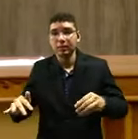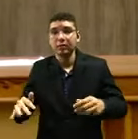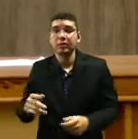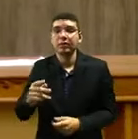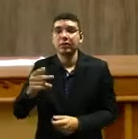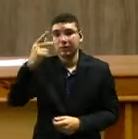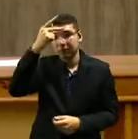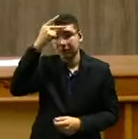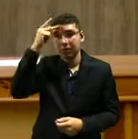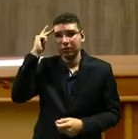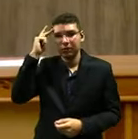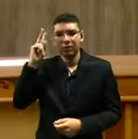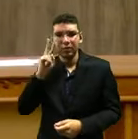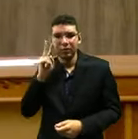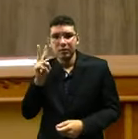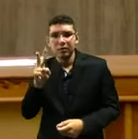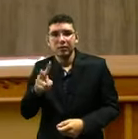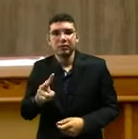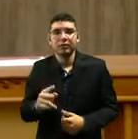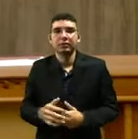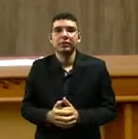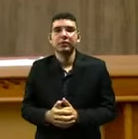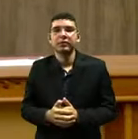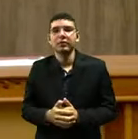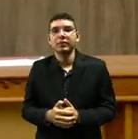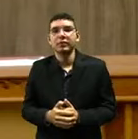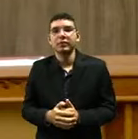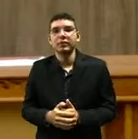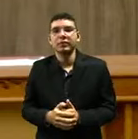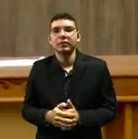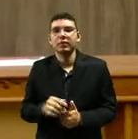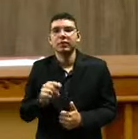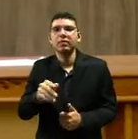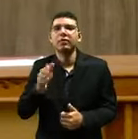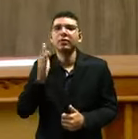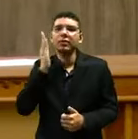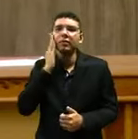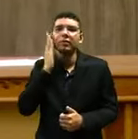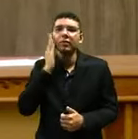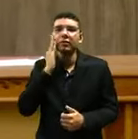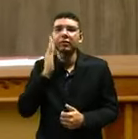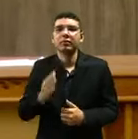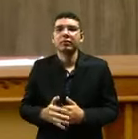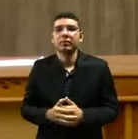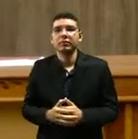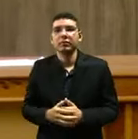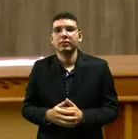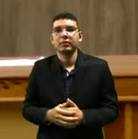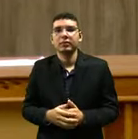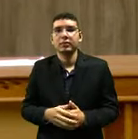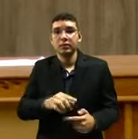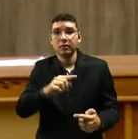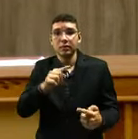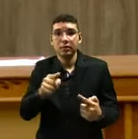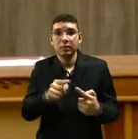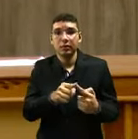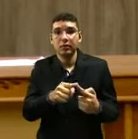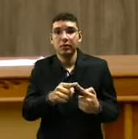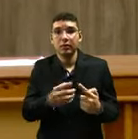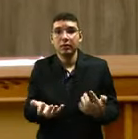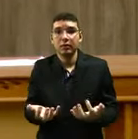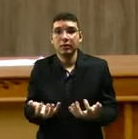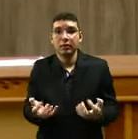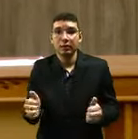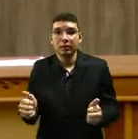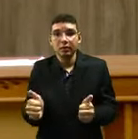pé do caminho pastores vocês sabem por que eles vê para cá primeiro pode estar interessado na companhia de